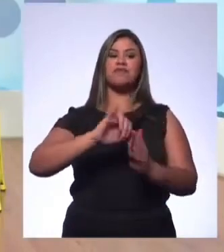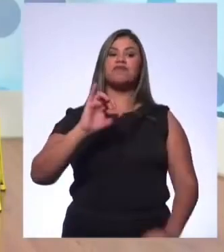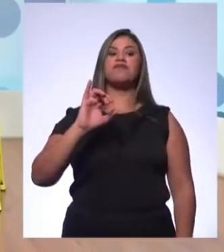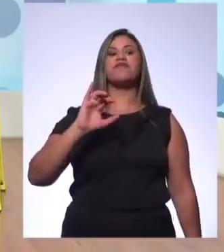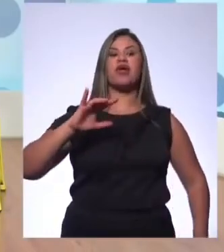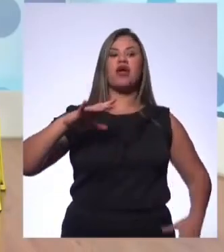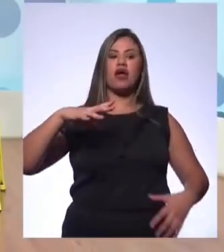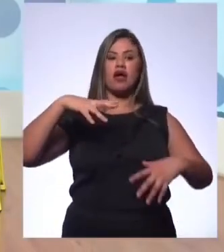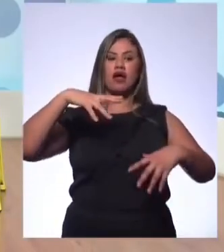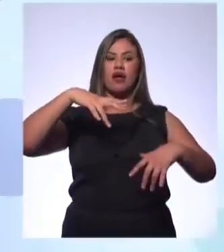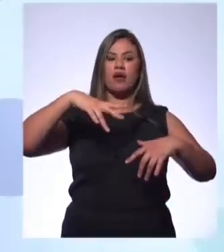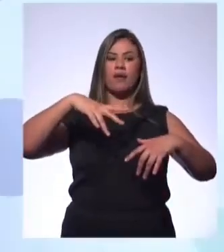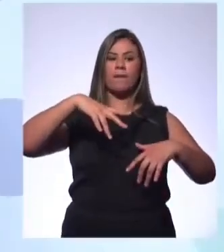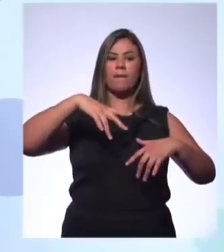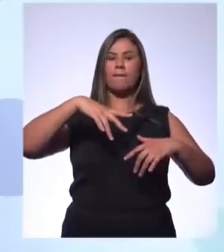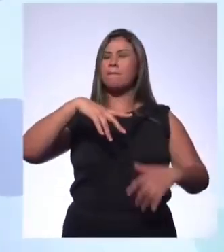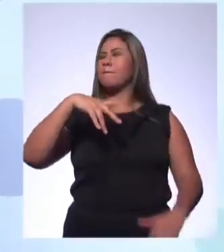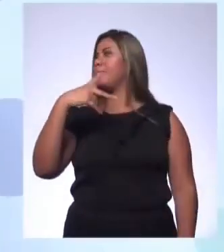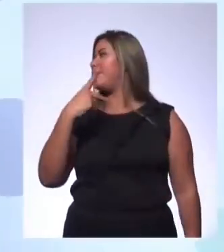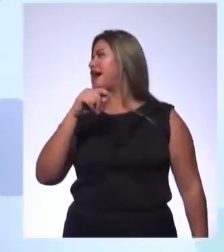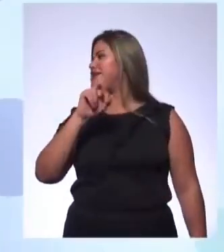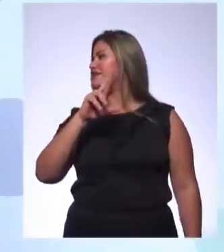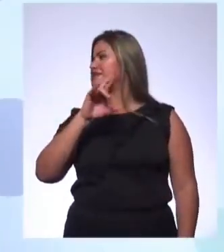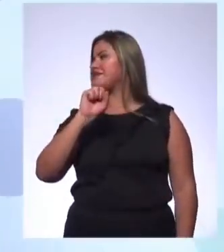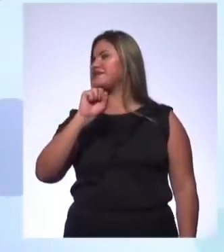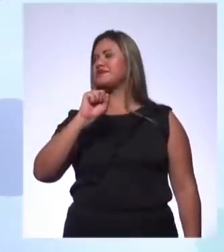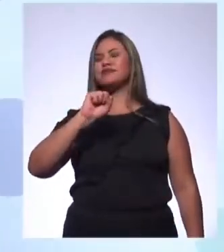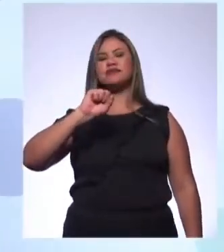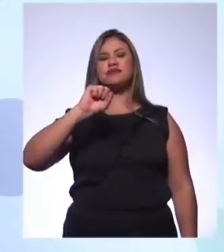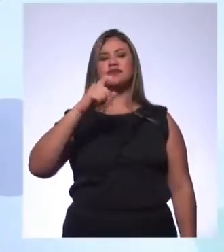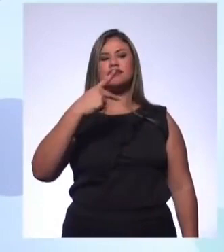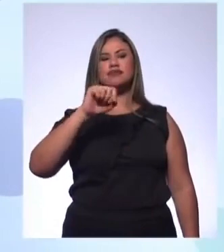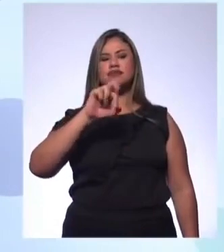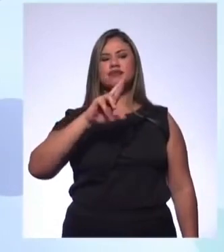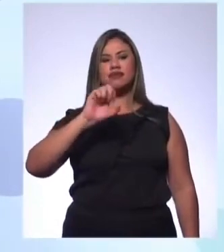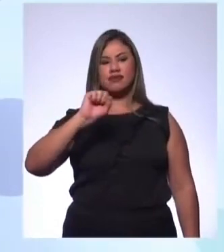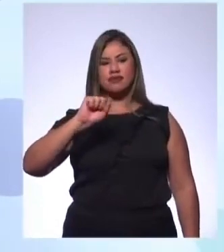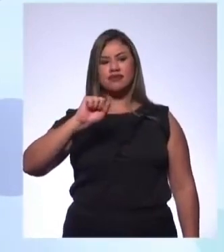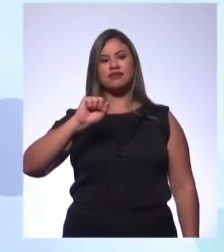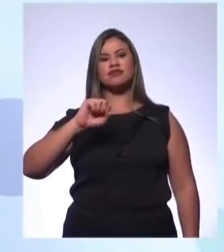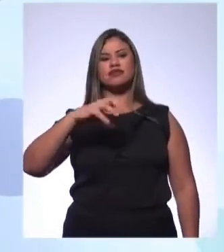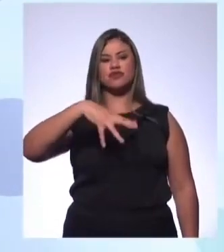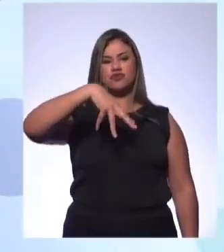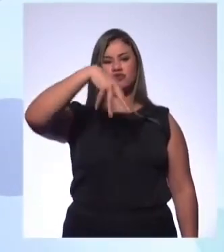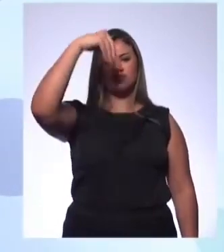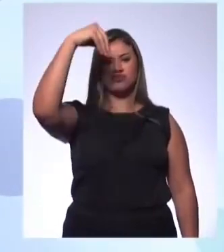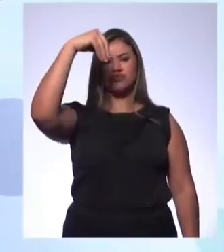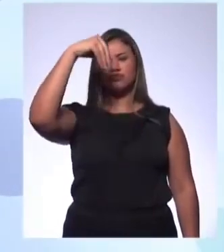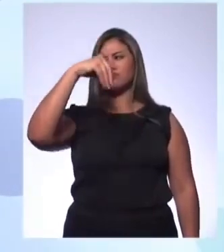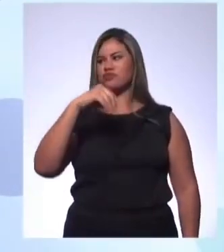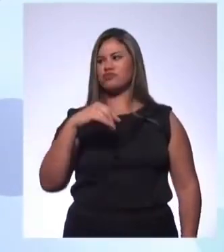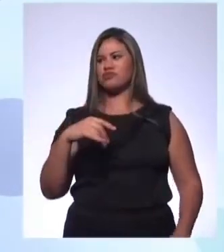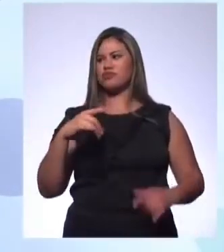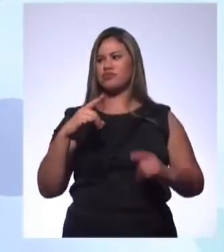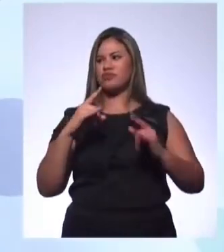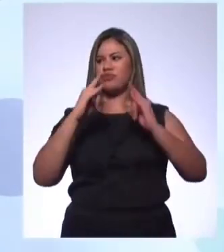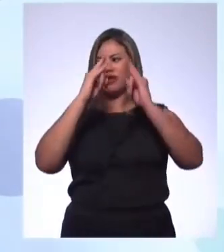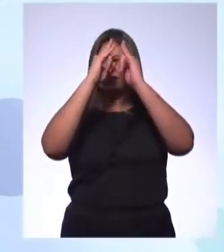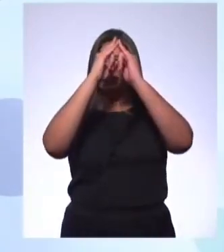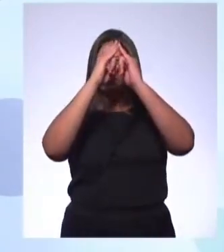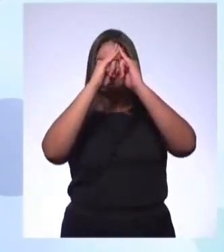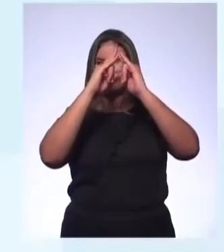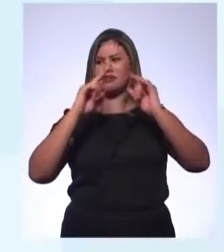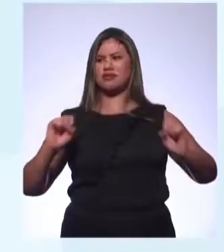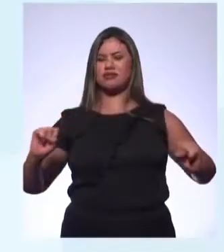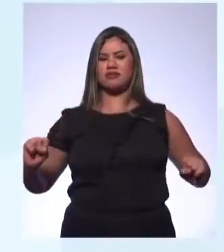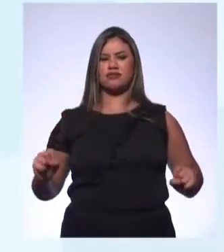que alguns Paris. falaram. Então, nós estamos falando de Nova York, São Paulo. Quando eu escrevi essa descrição, eu pensei nessa